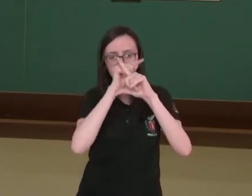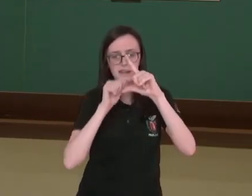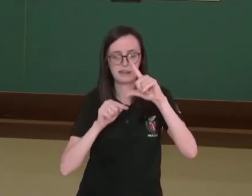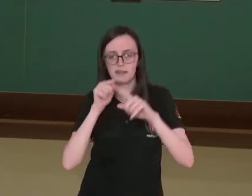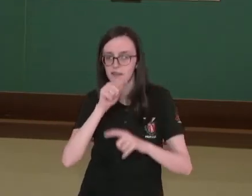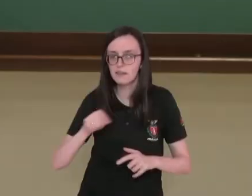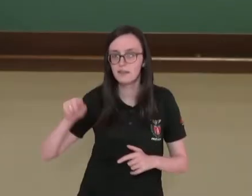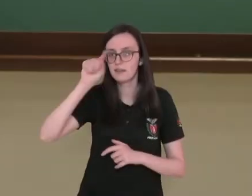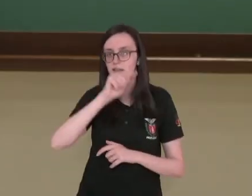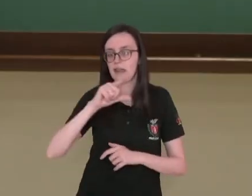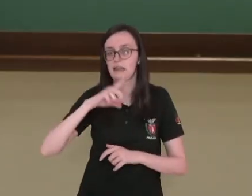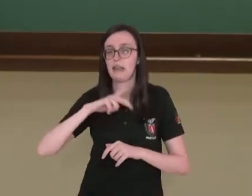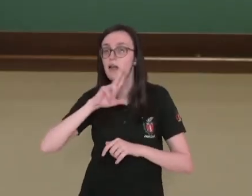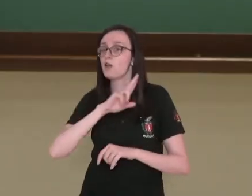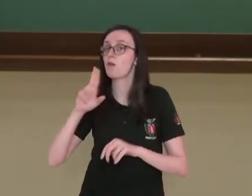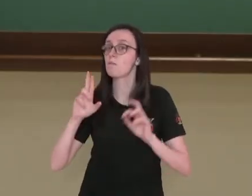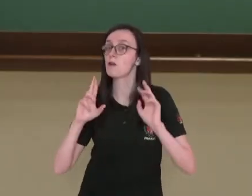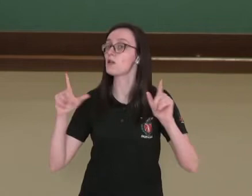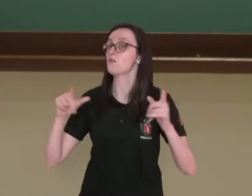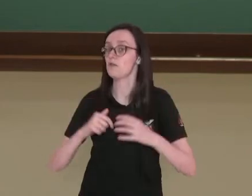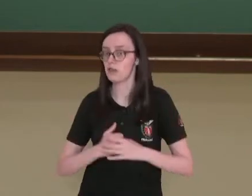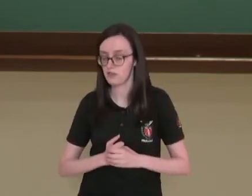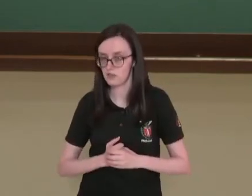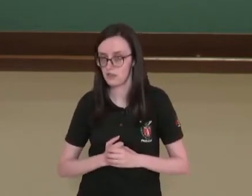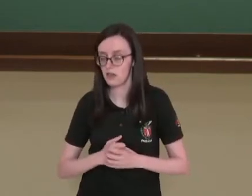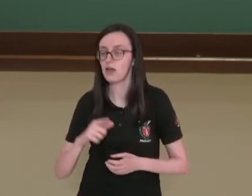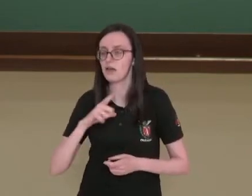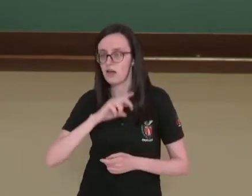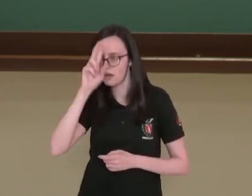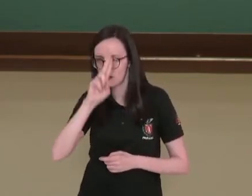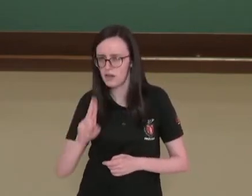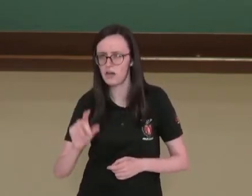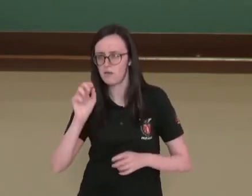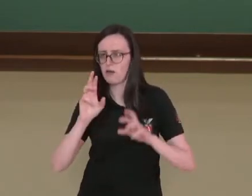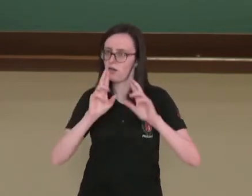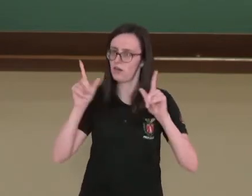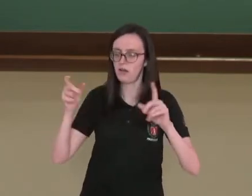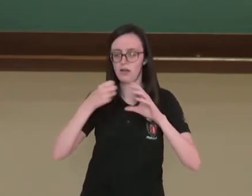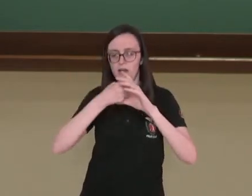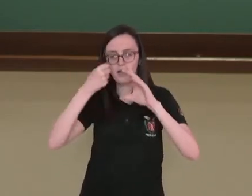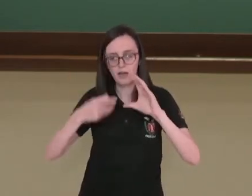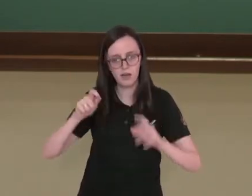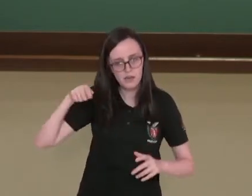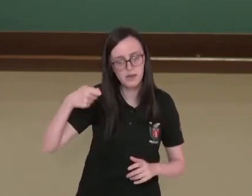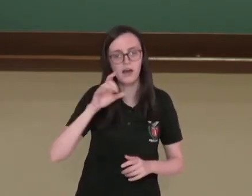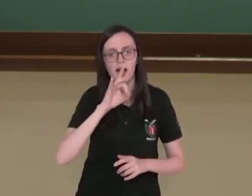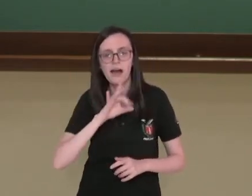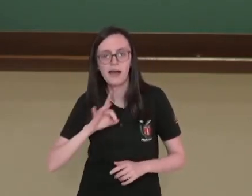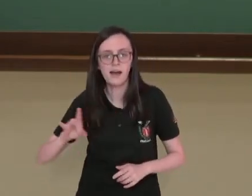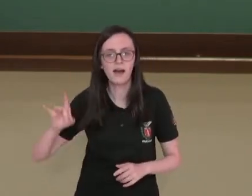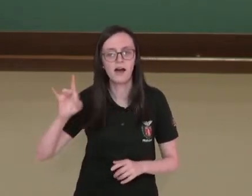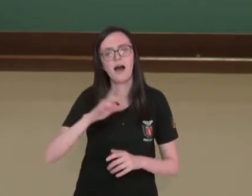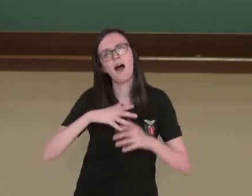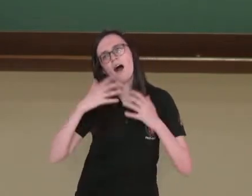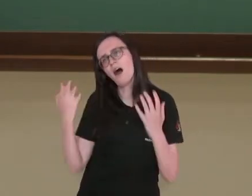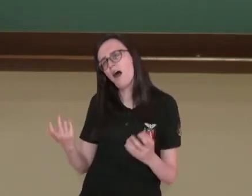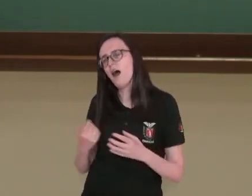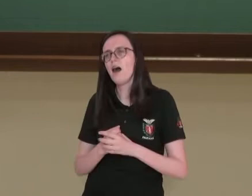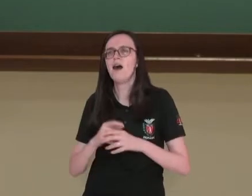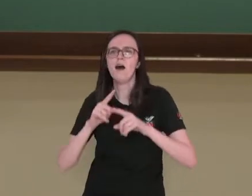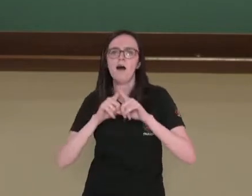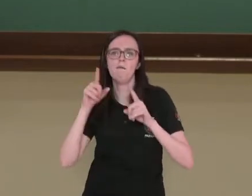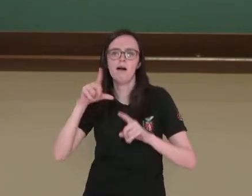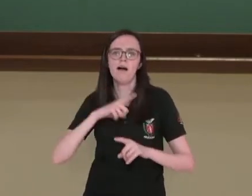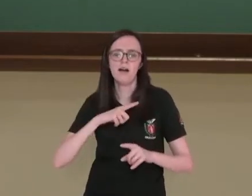eles recebem nomes diferentes, tá? Eles vão receber alguns nomes para caracterizar esse triângulo. Ah, mas o triângulo que tem